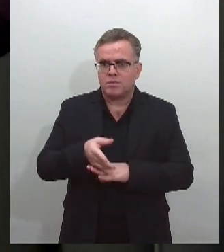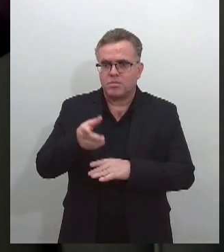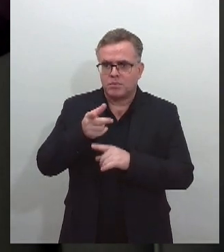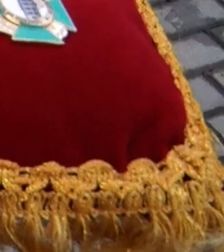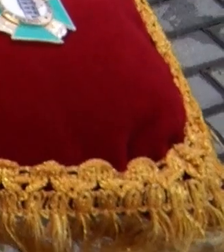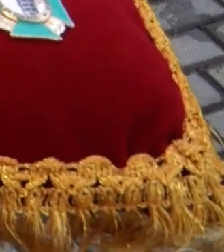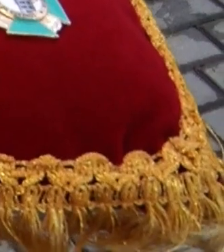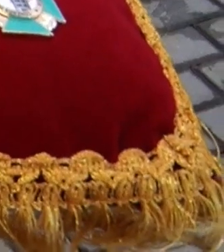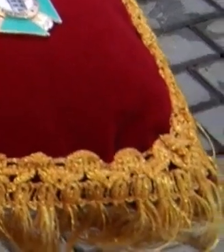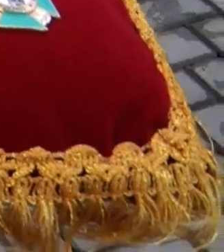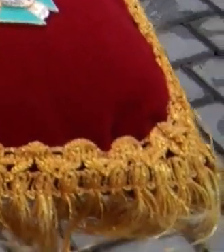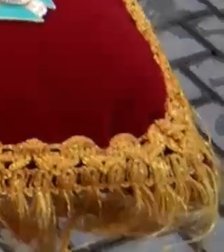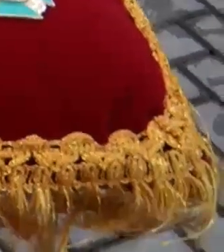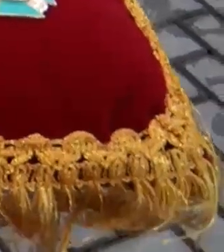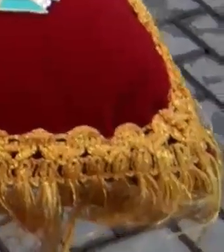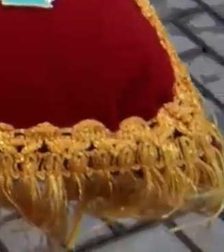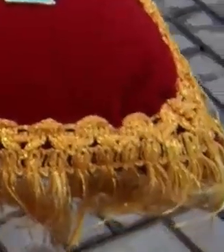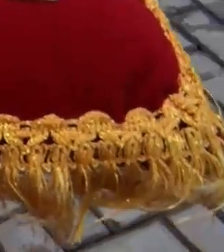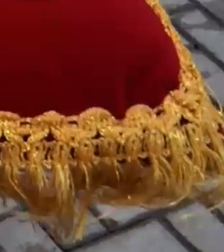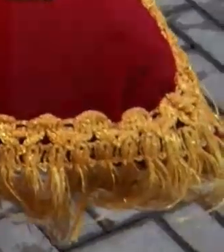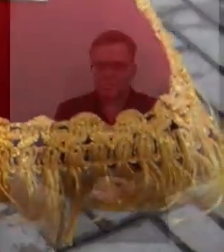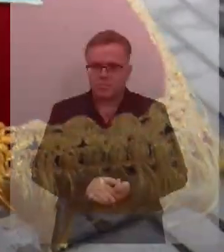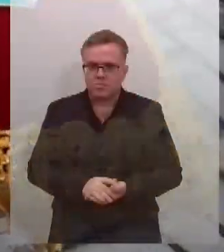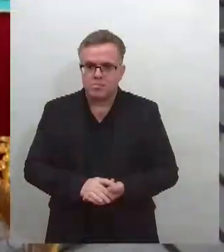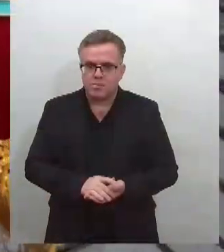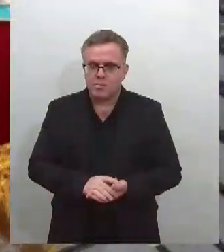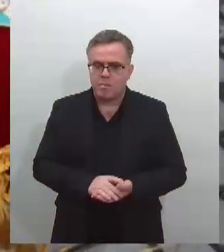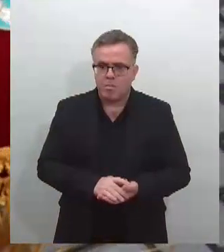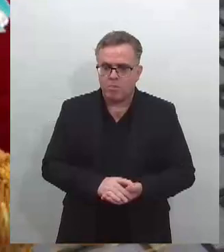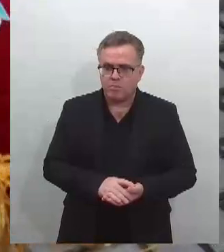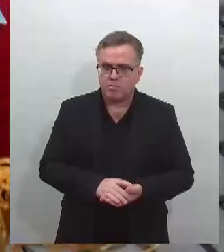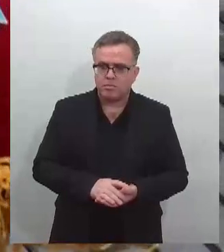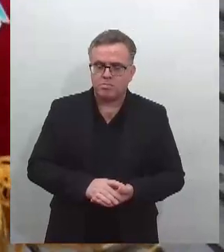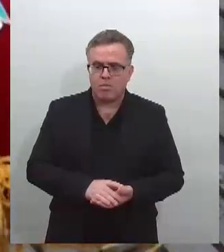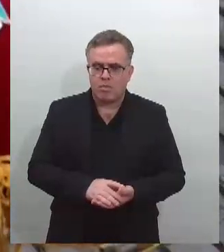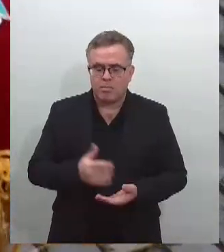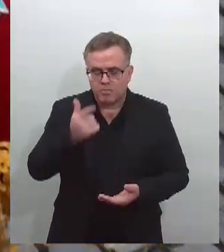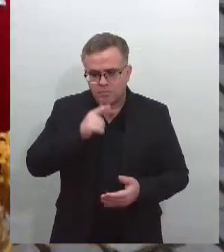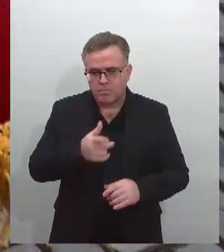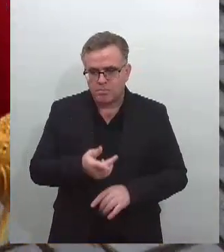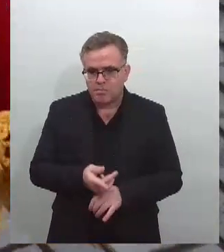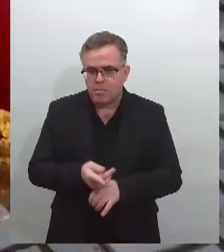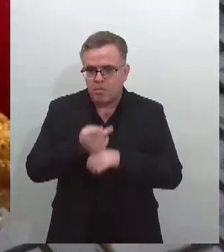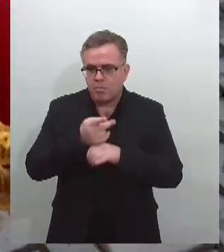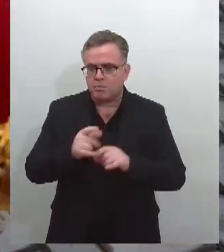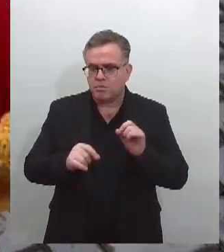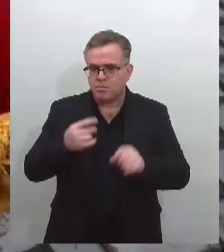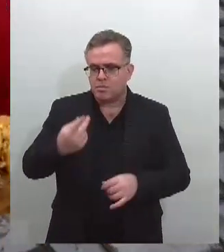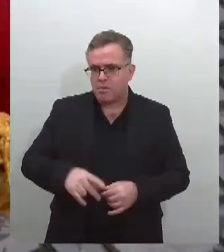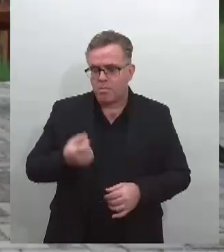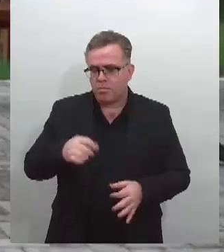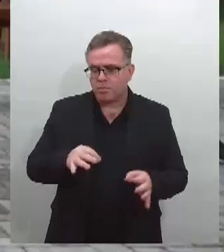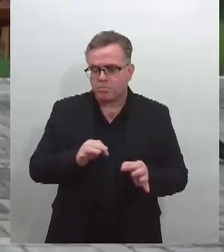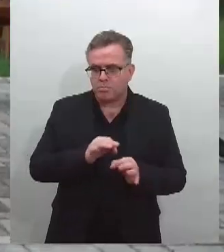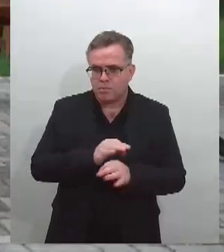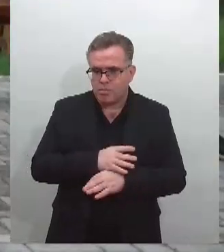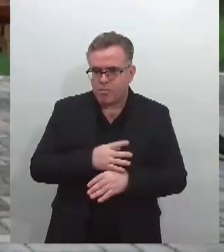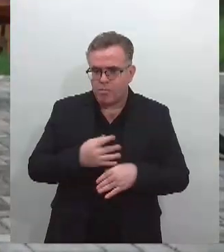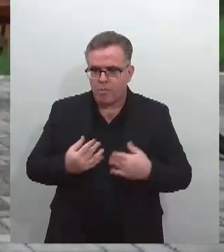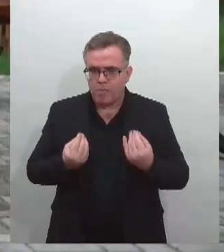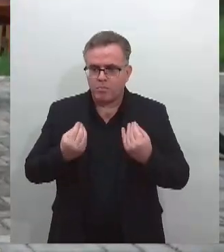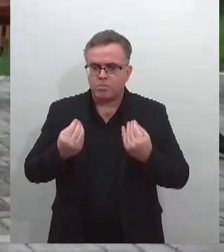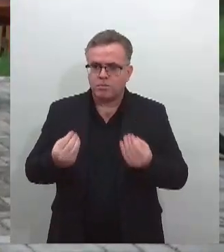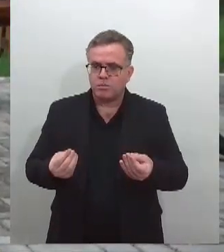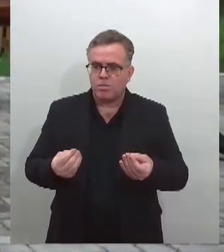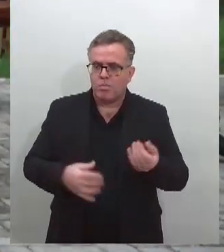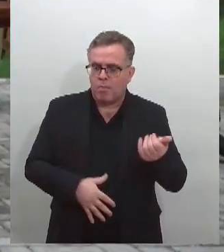homenagem. A entrega da Comenda do Mérito ao Turismo de Sergipe foi integrada à programação do São João Vidan.